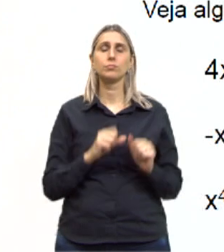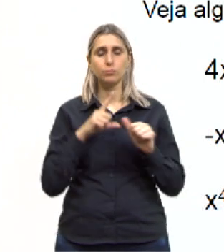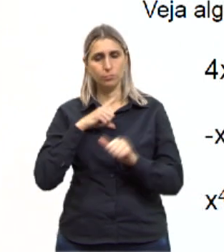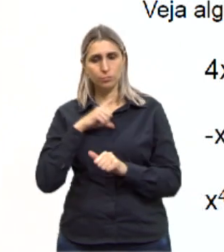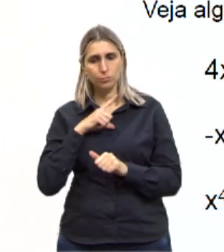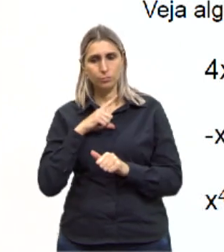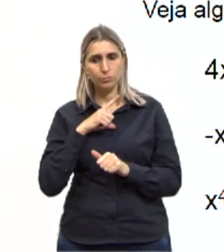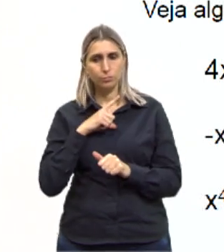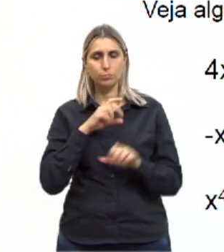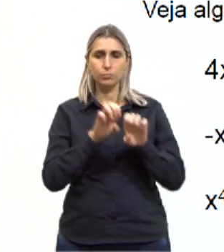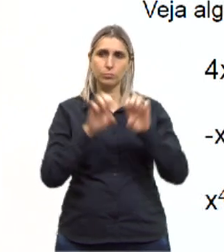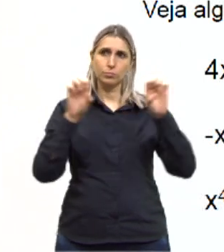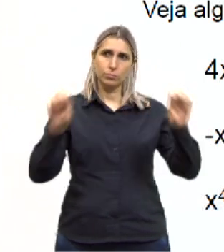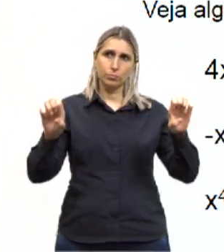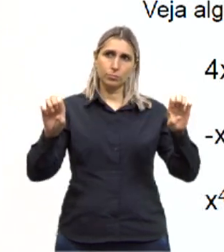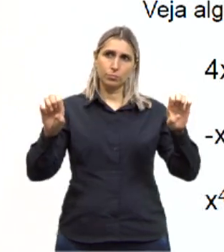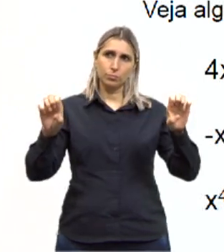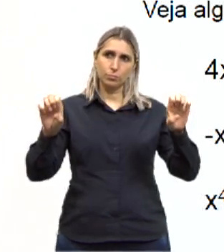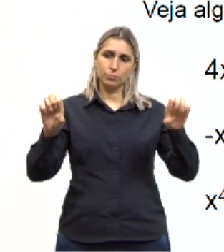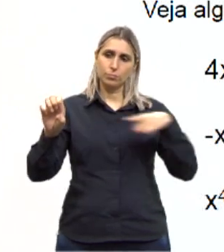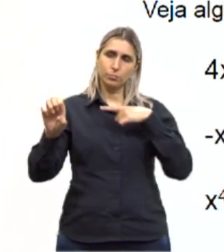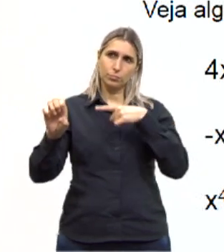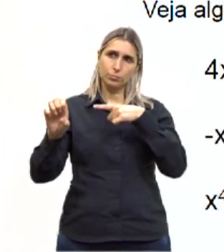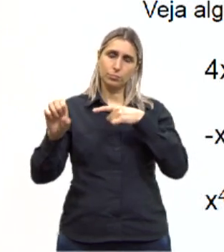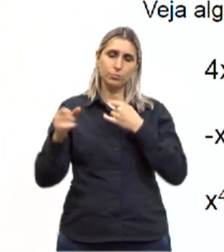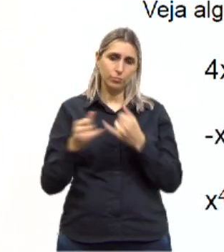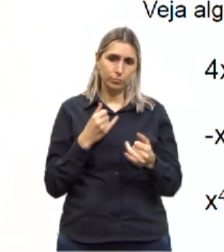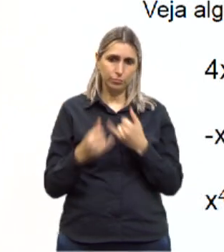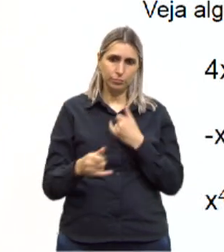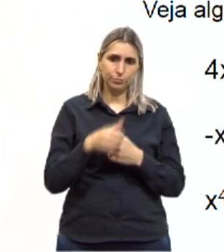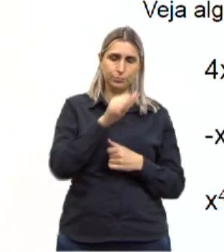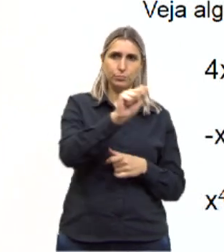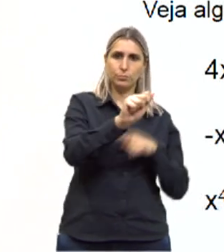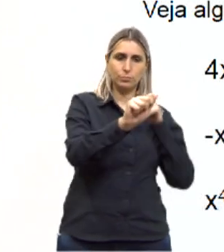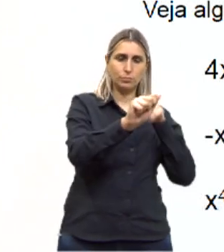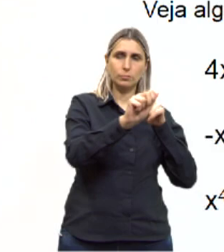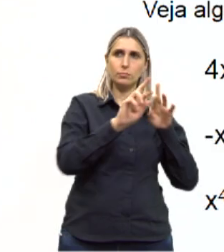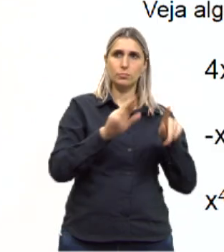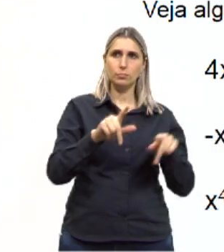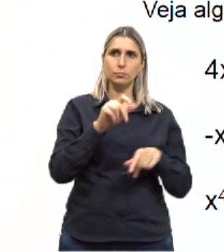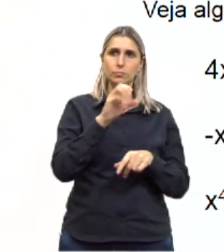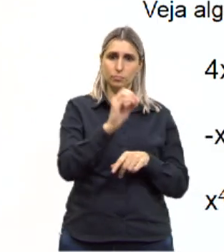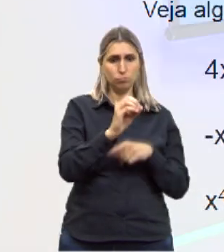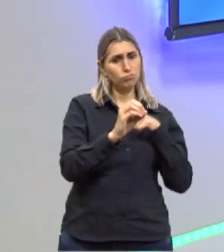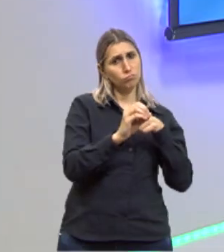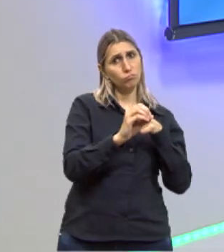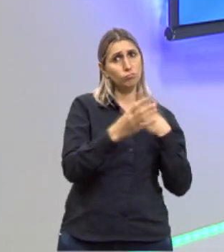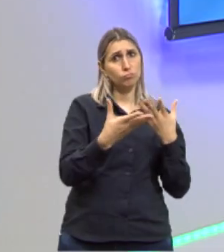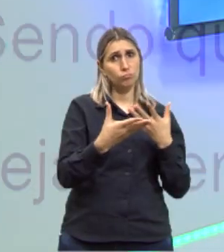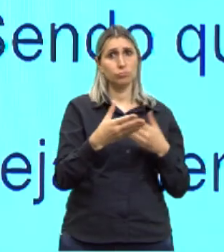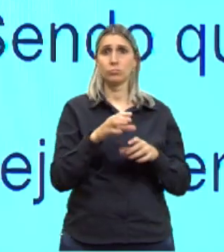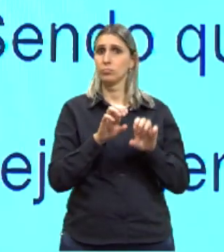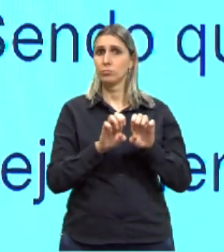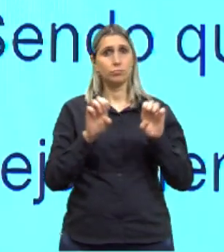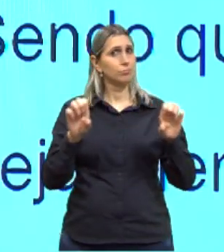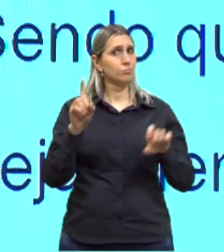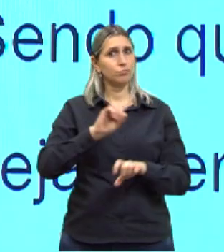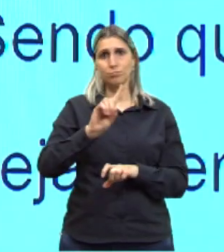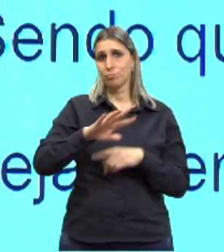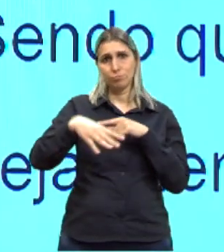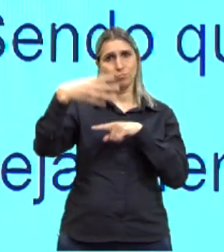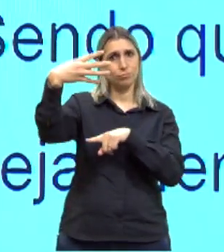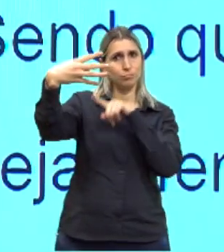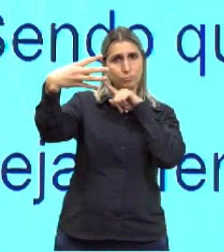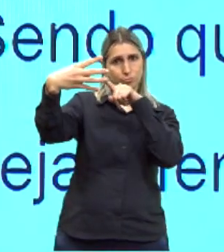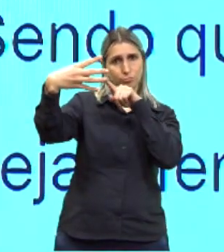vou ter aí uma equação que seja, né, por exemplo, se o a for diferente de zero, se o a for zero, essa equação já não é mais